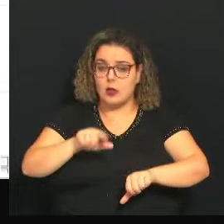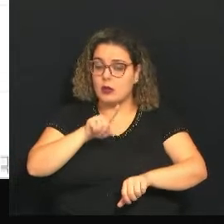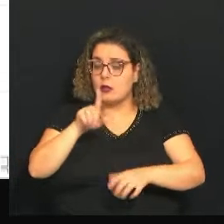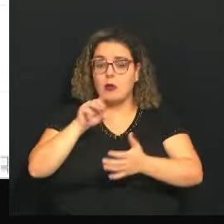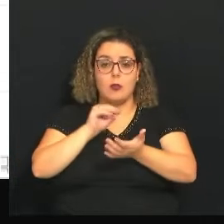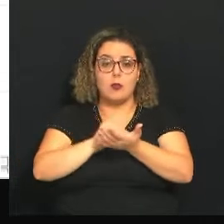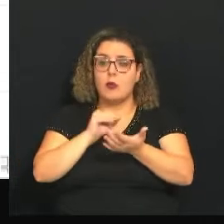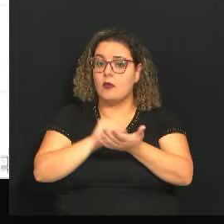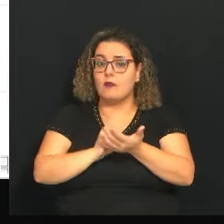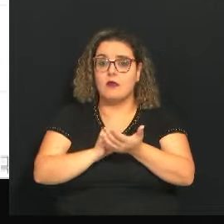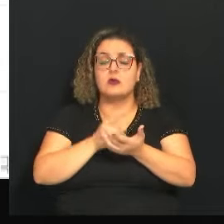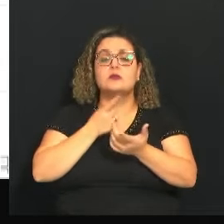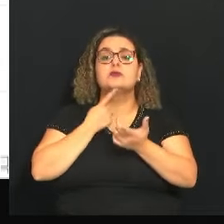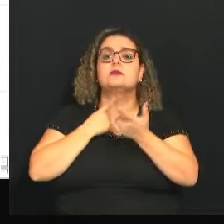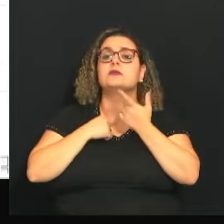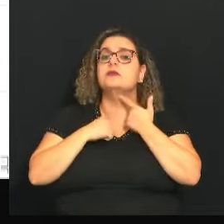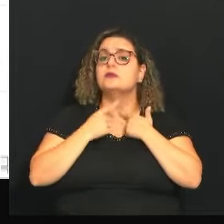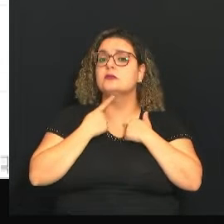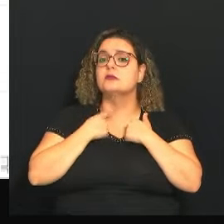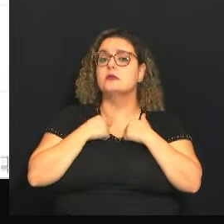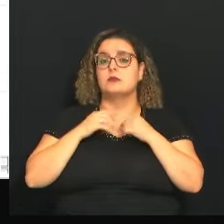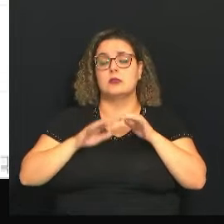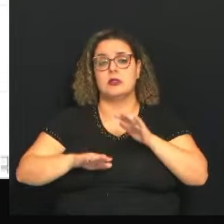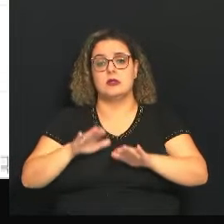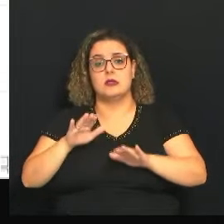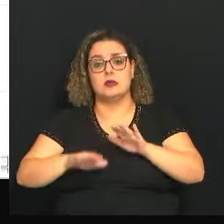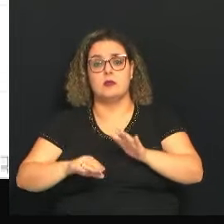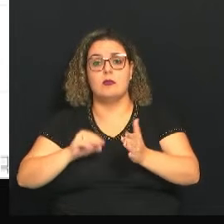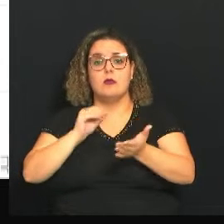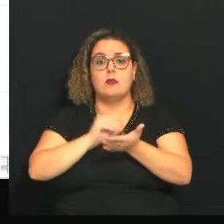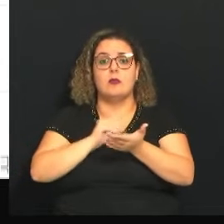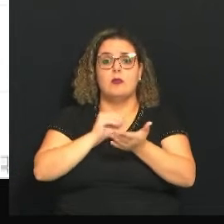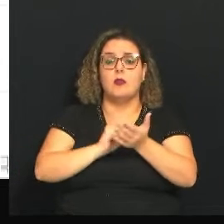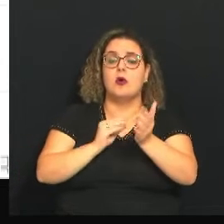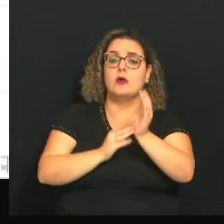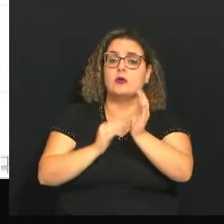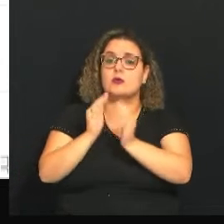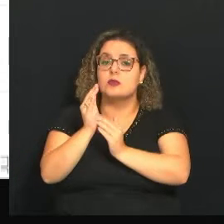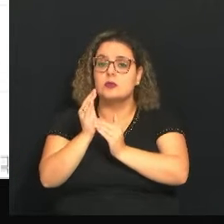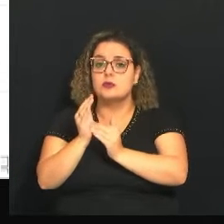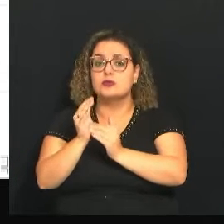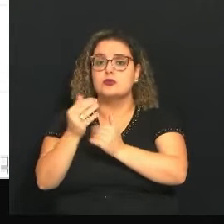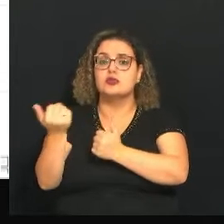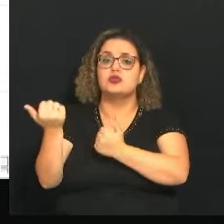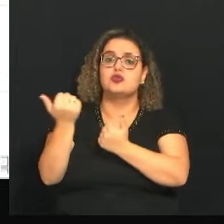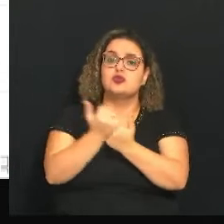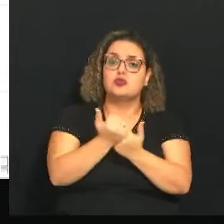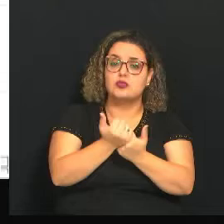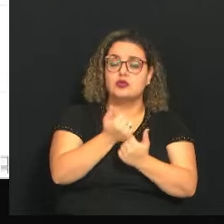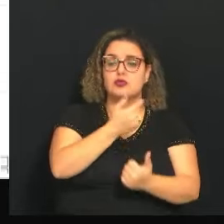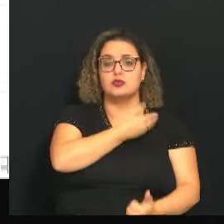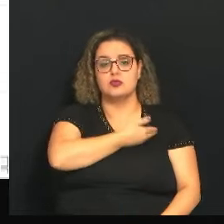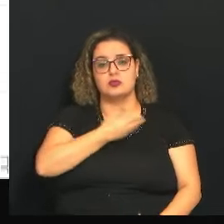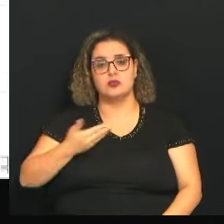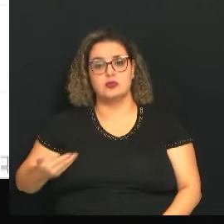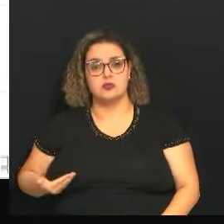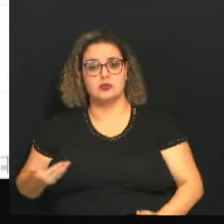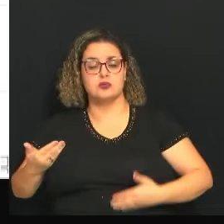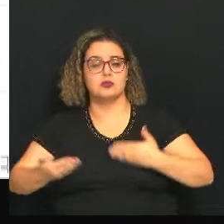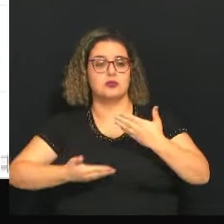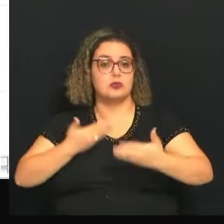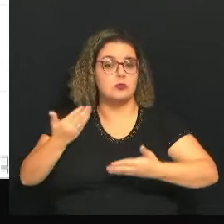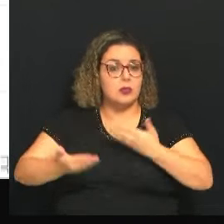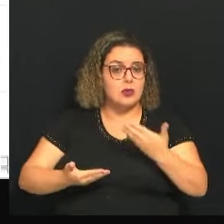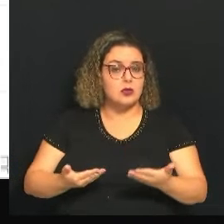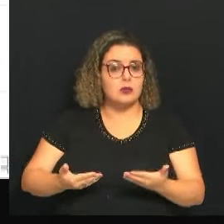de vontade, mas talvez por falta de concurso, de reposição de servidores, de